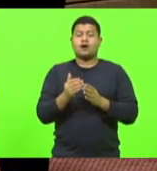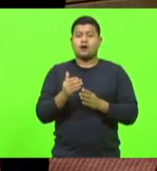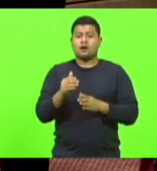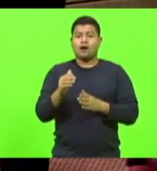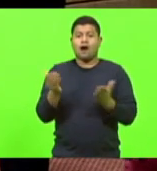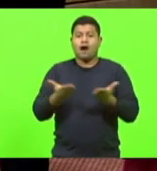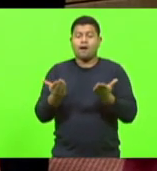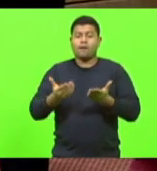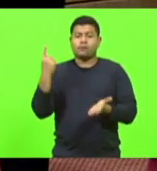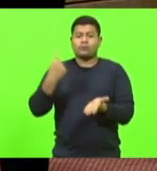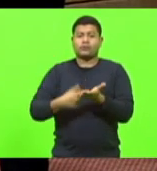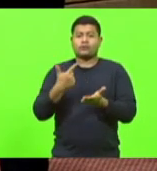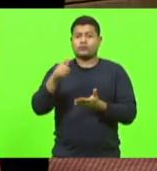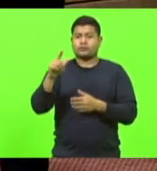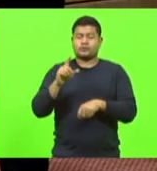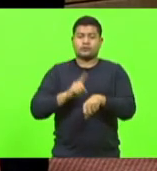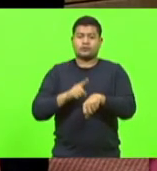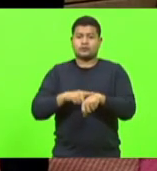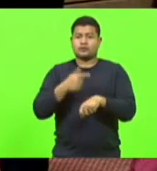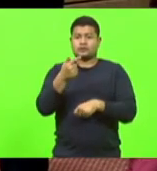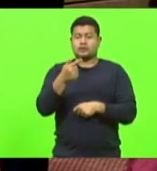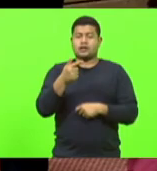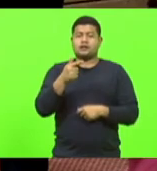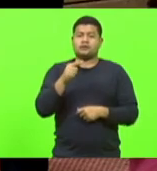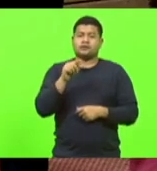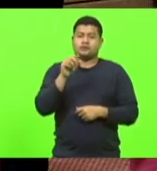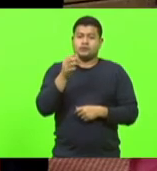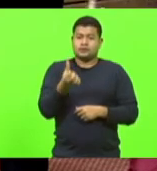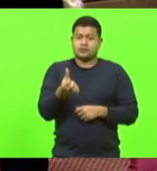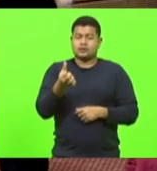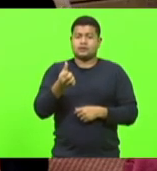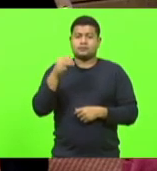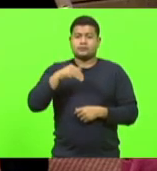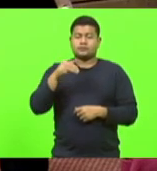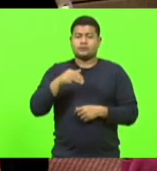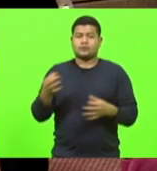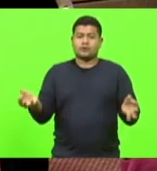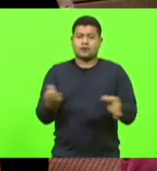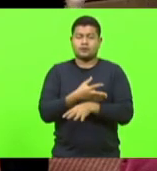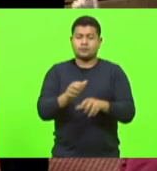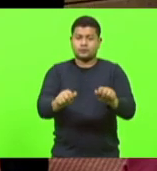para as 19:06 está encerrada a presente sessão